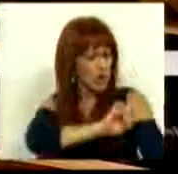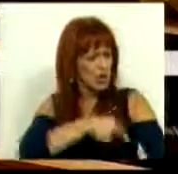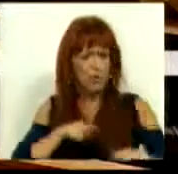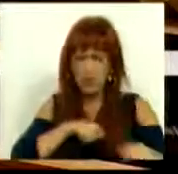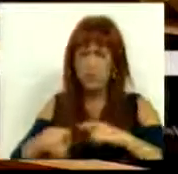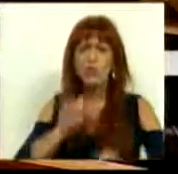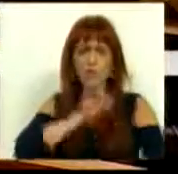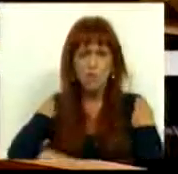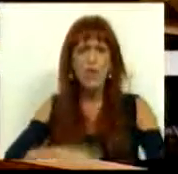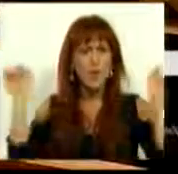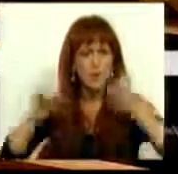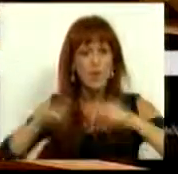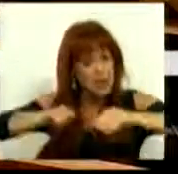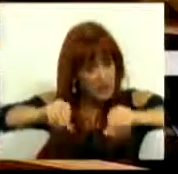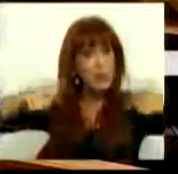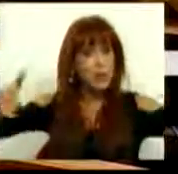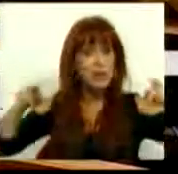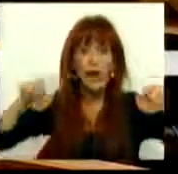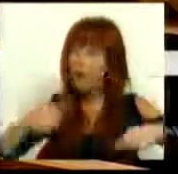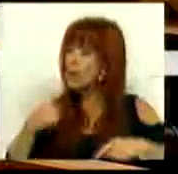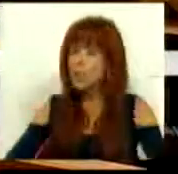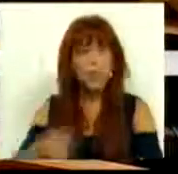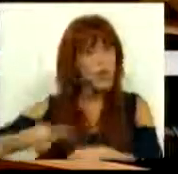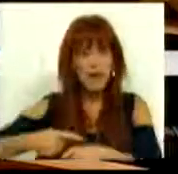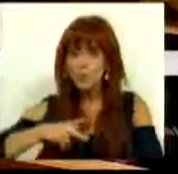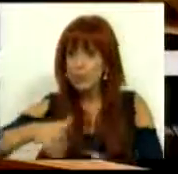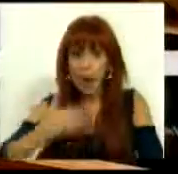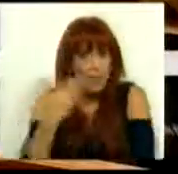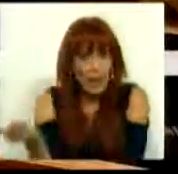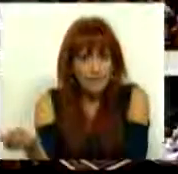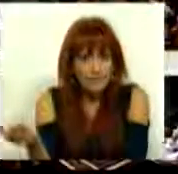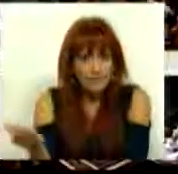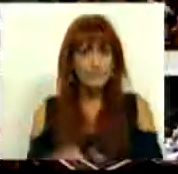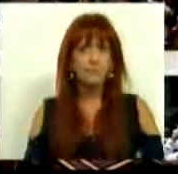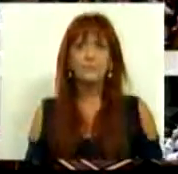políticas e que podem ter o consenso da região e que são de grande interesse nacional. Muito obrigado. Claro.